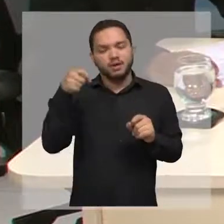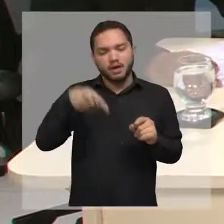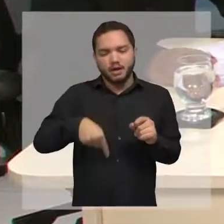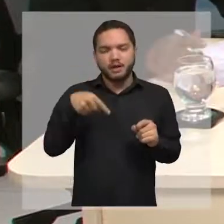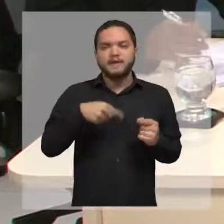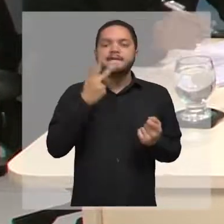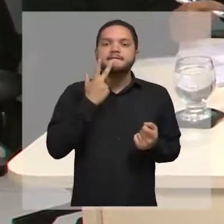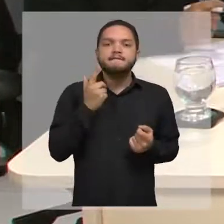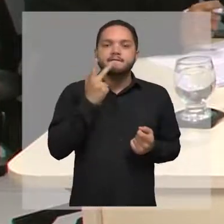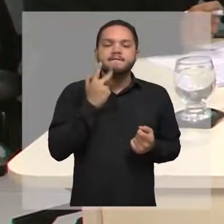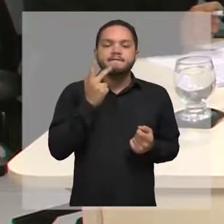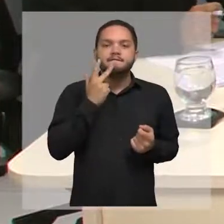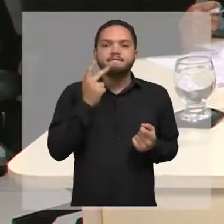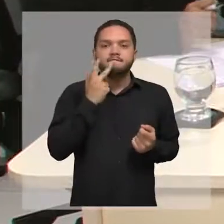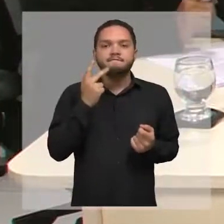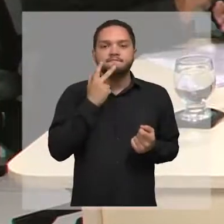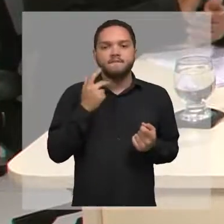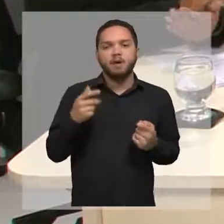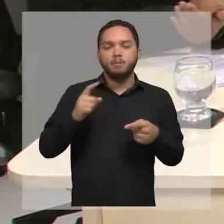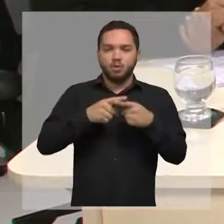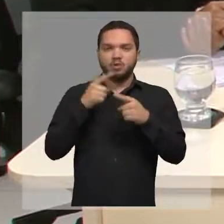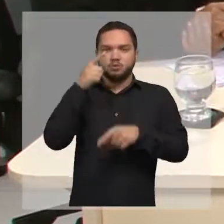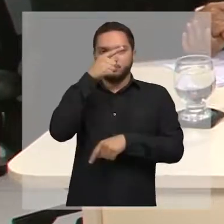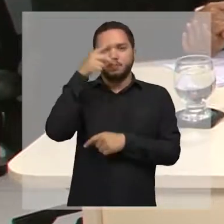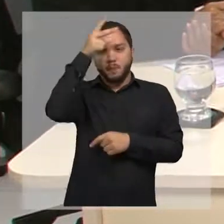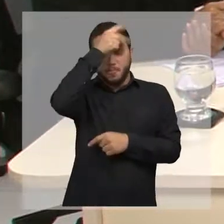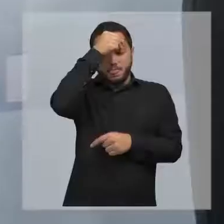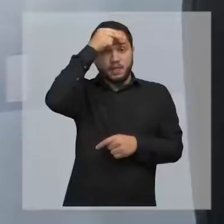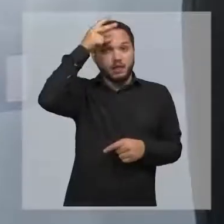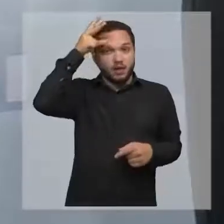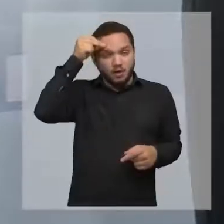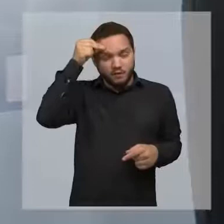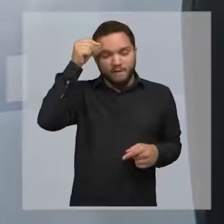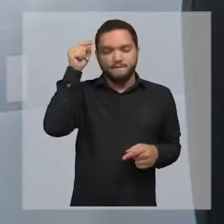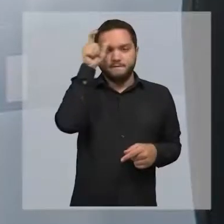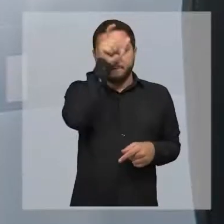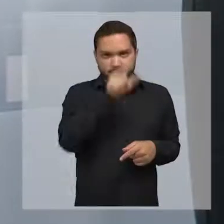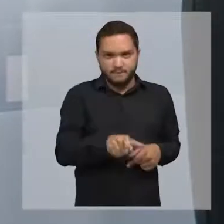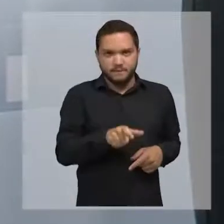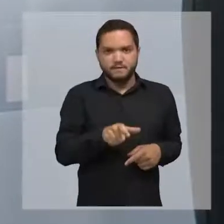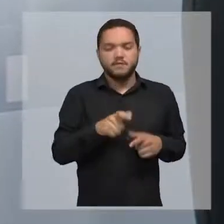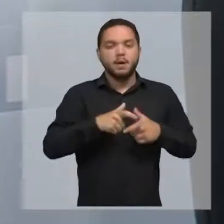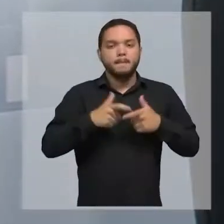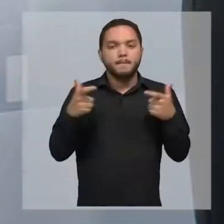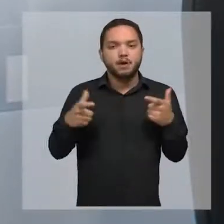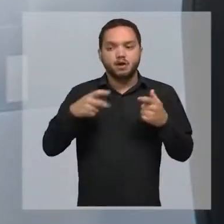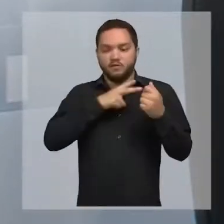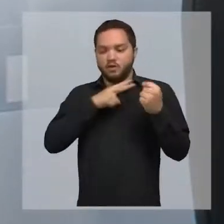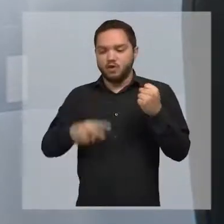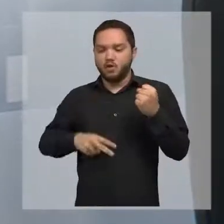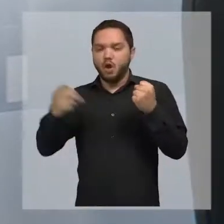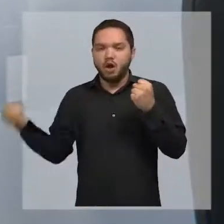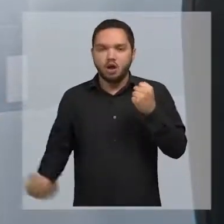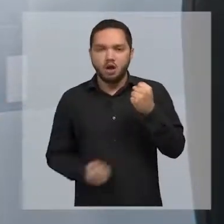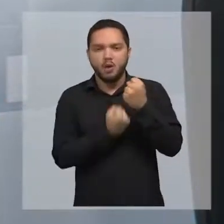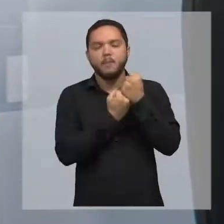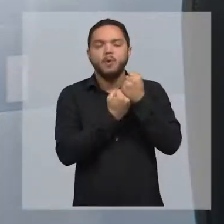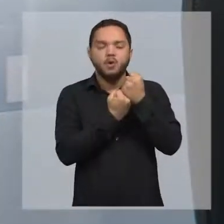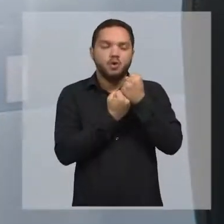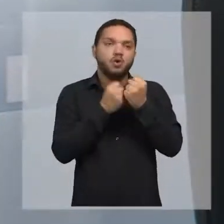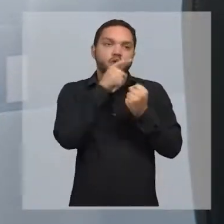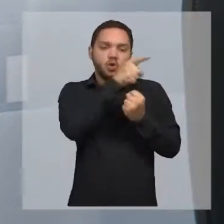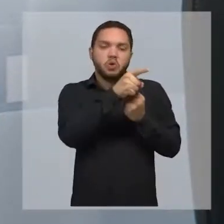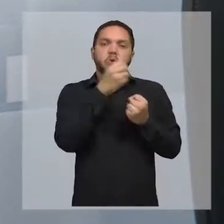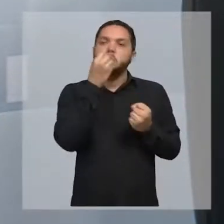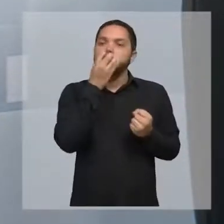em Fortaleza, a tranquilidade que o prefeito tem, na sua grande maioria dos vereadores o apoiam, deixa